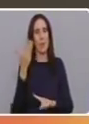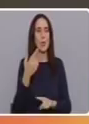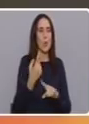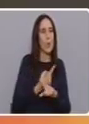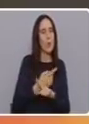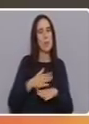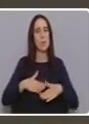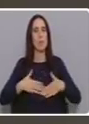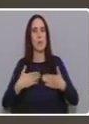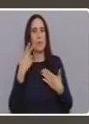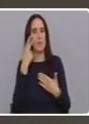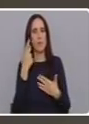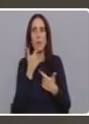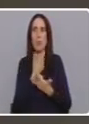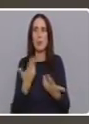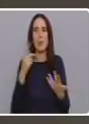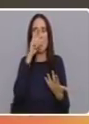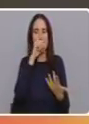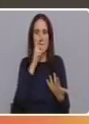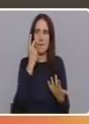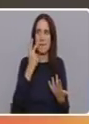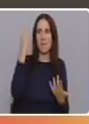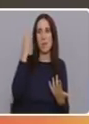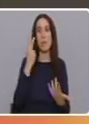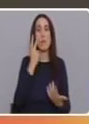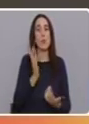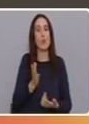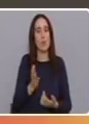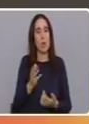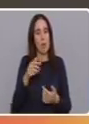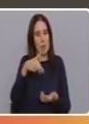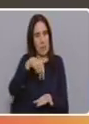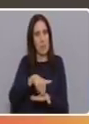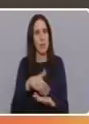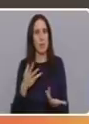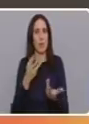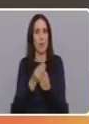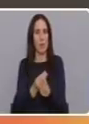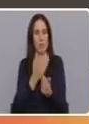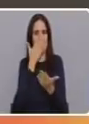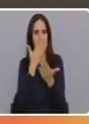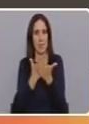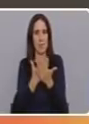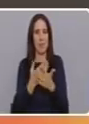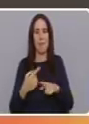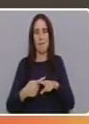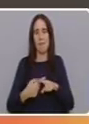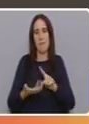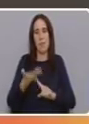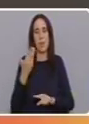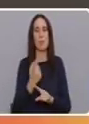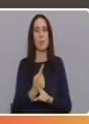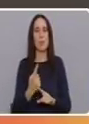emoções e tudo o que se recorda do que já viveu ali, connosco, presencialmente. É muito mais interessante